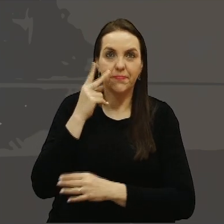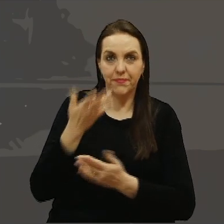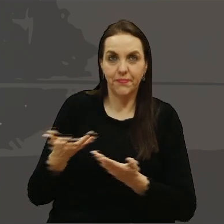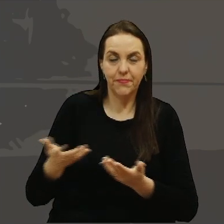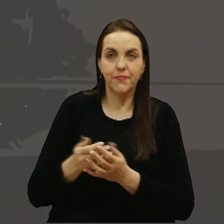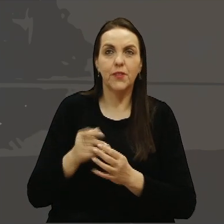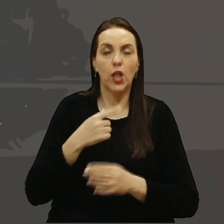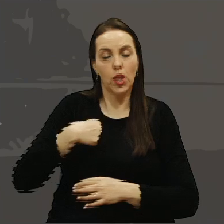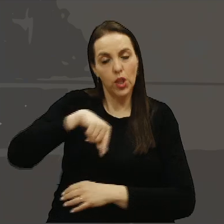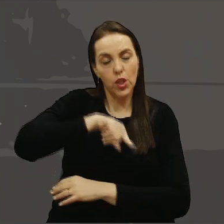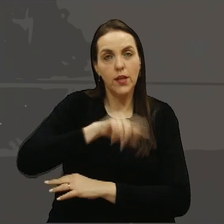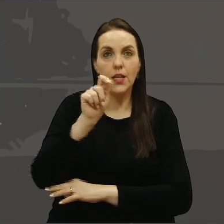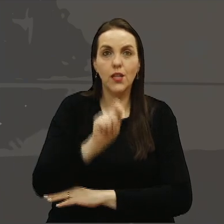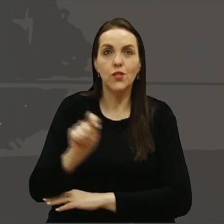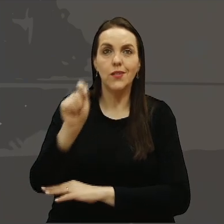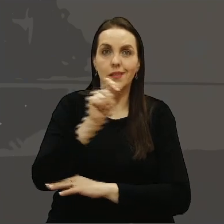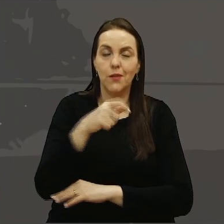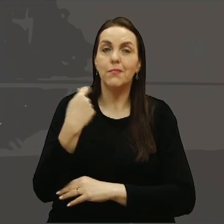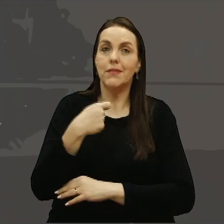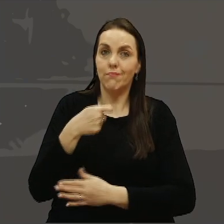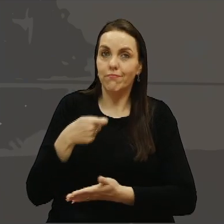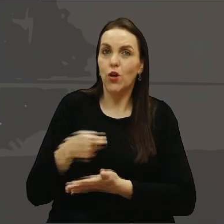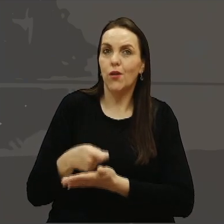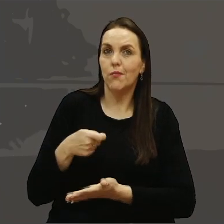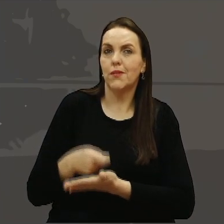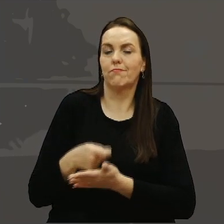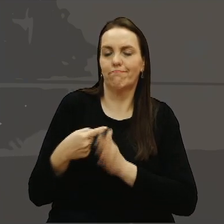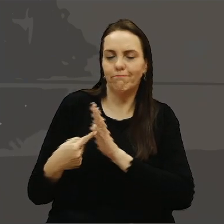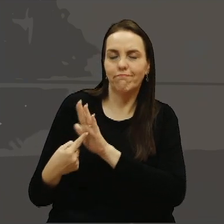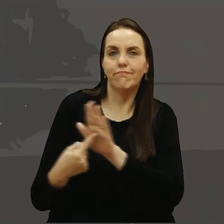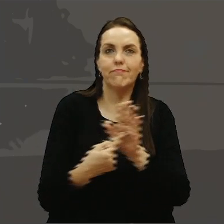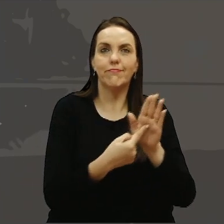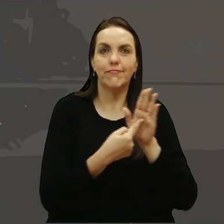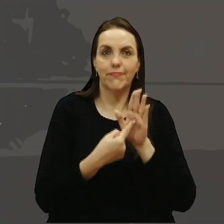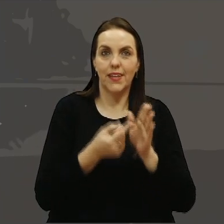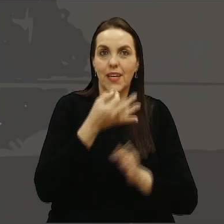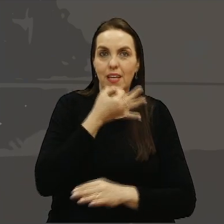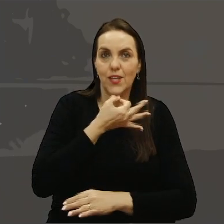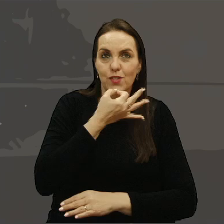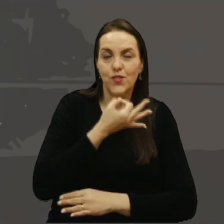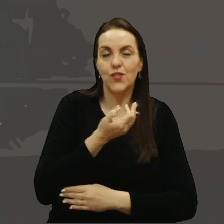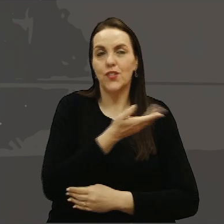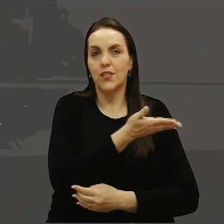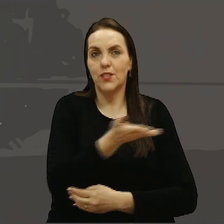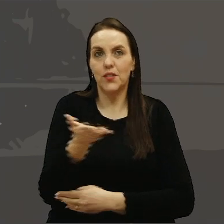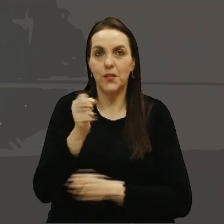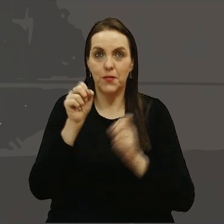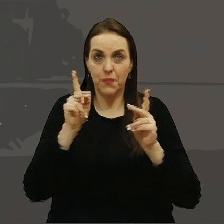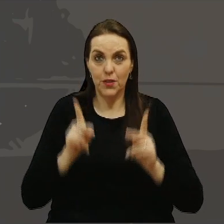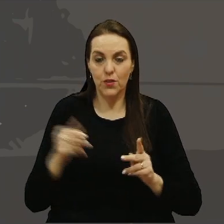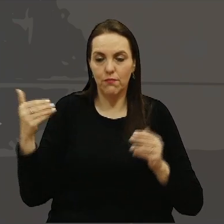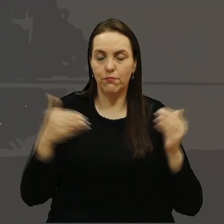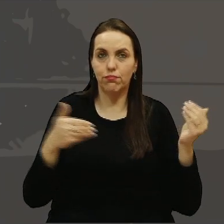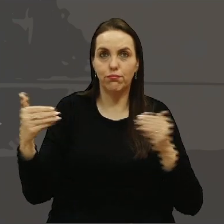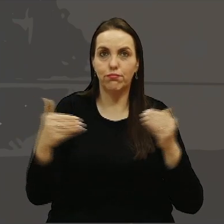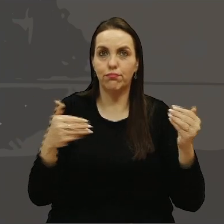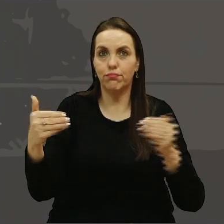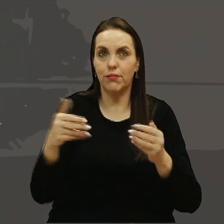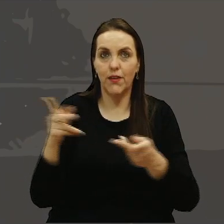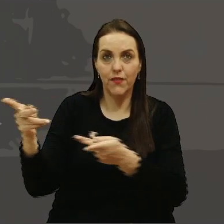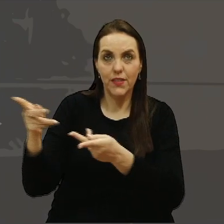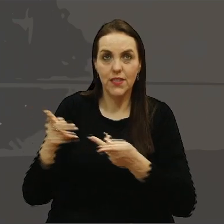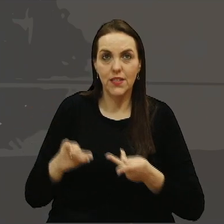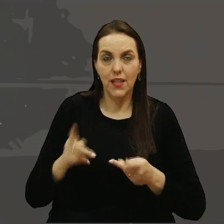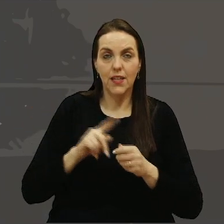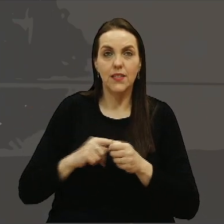o dever de apresentar para o caxiense, para as pessoas que estão vindo à nossa cidade, que nós